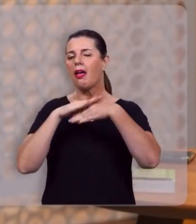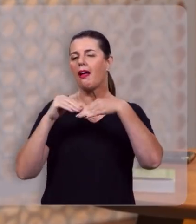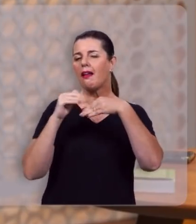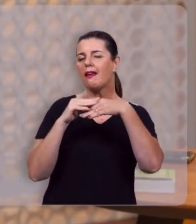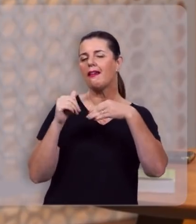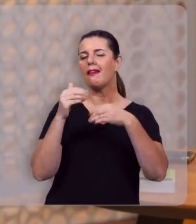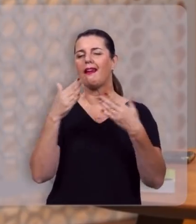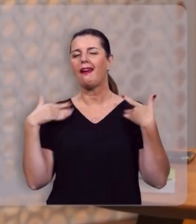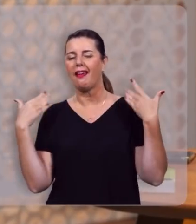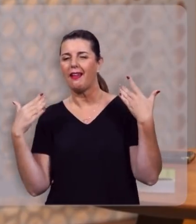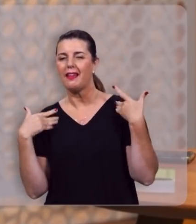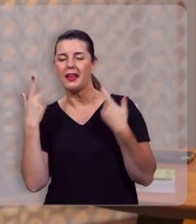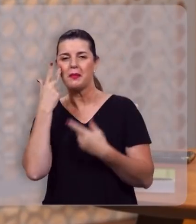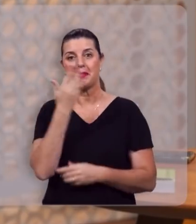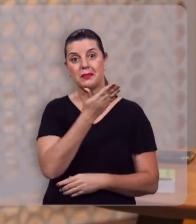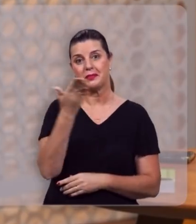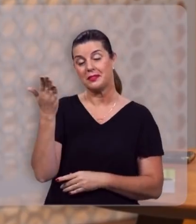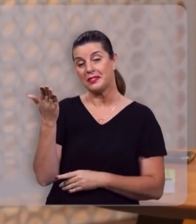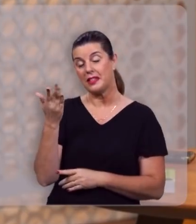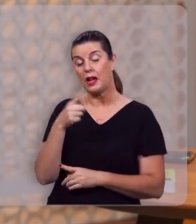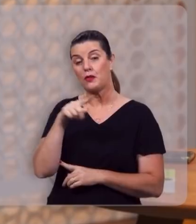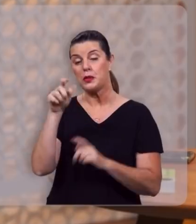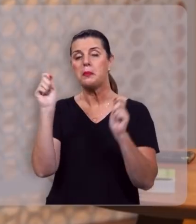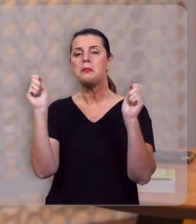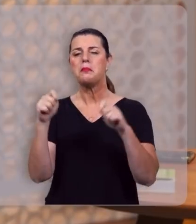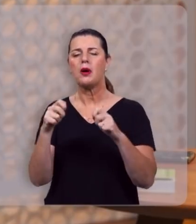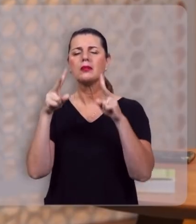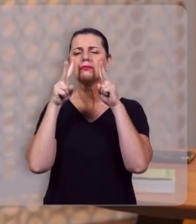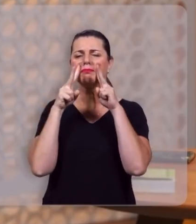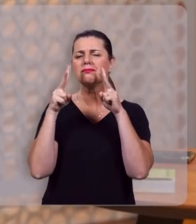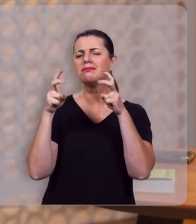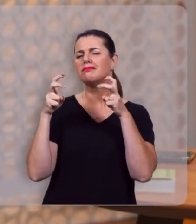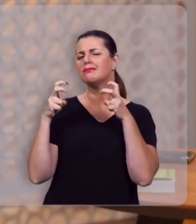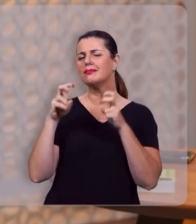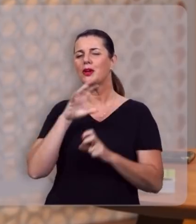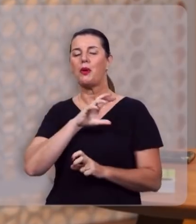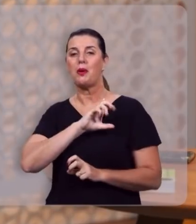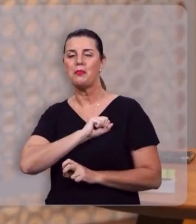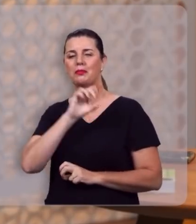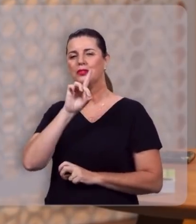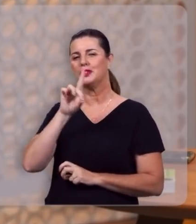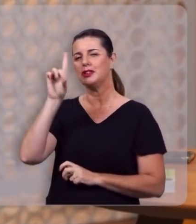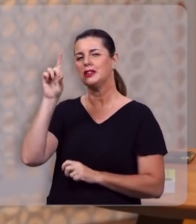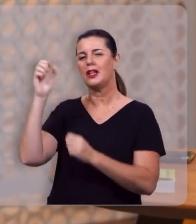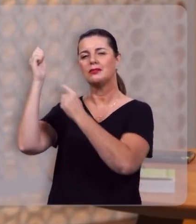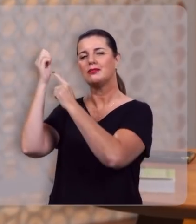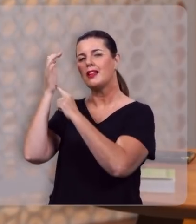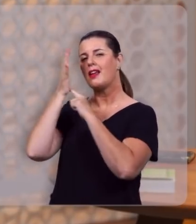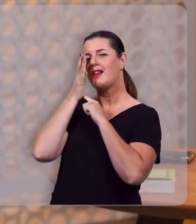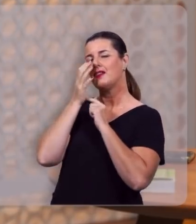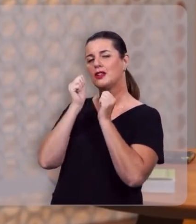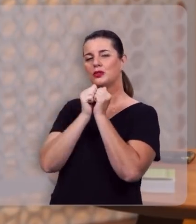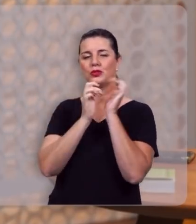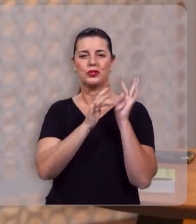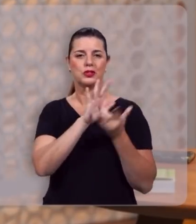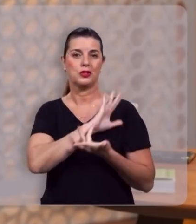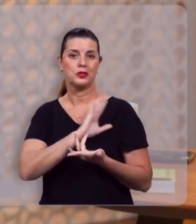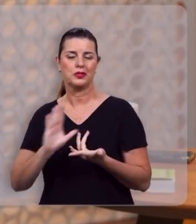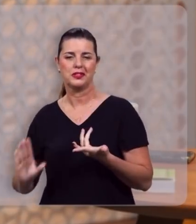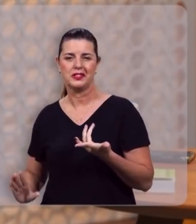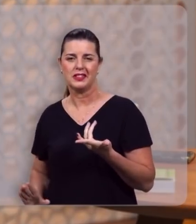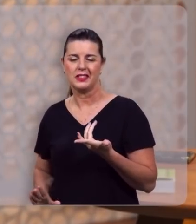muito carinho para você, para que você possa perceber o amor de Deus revelado em Cristo